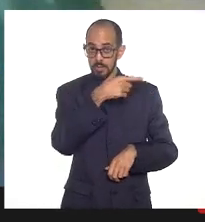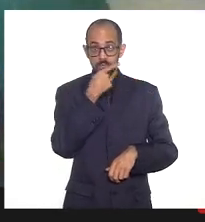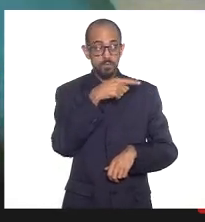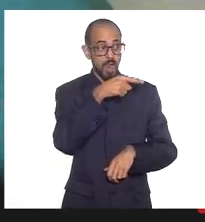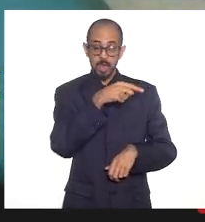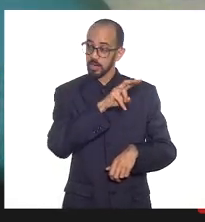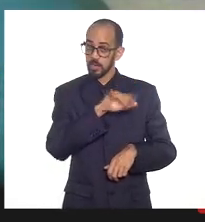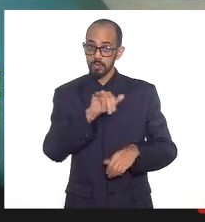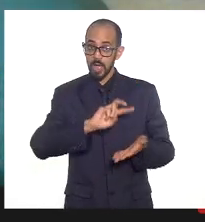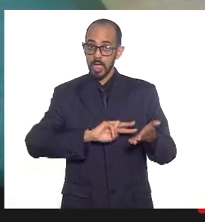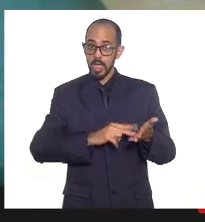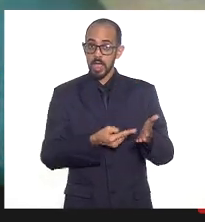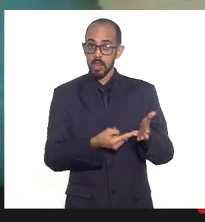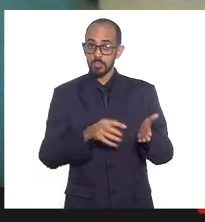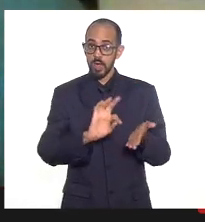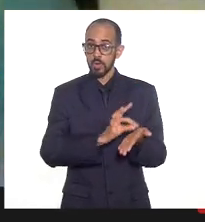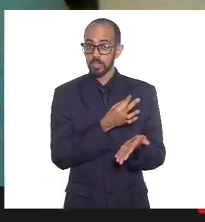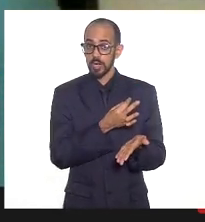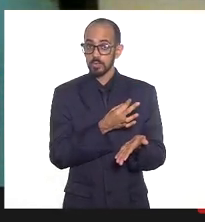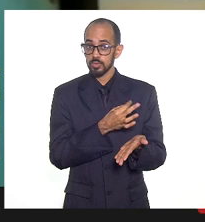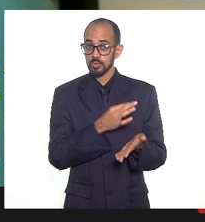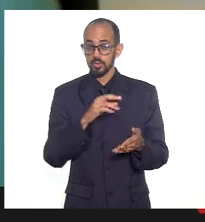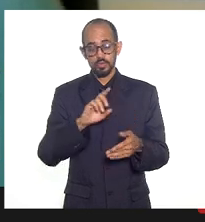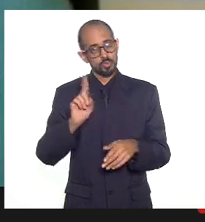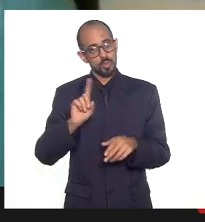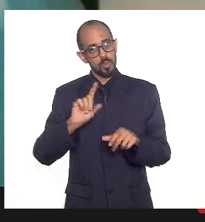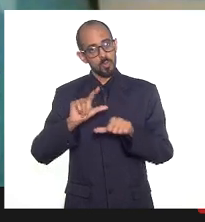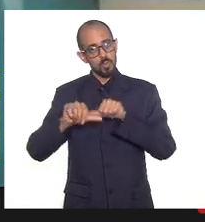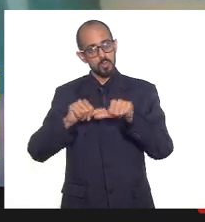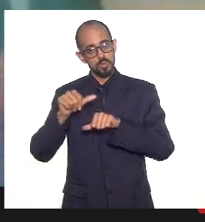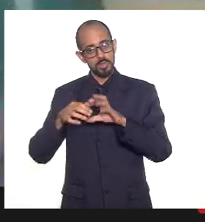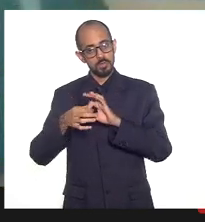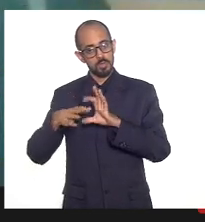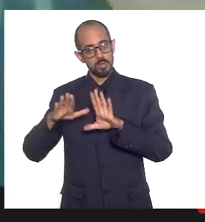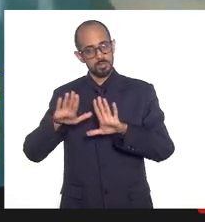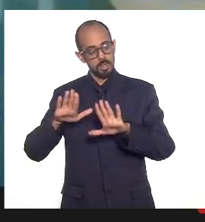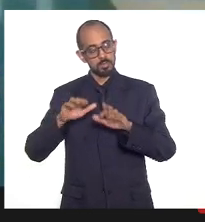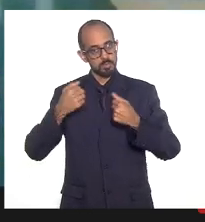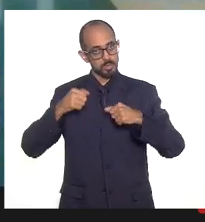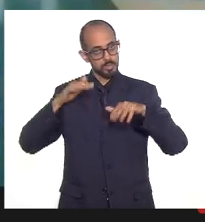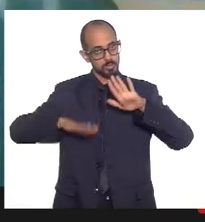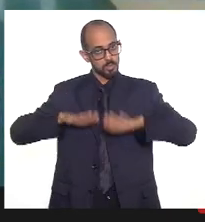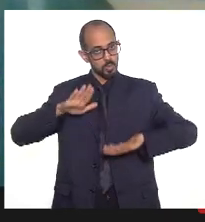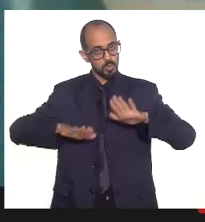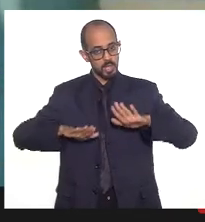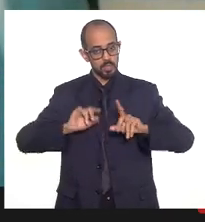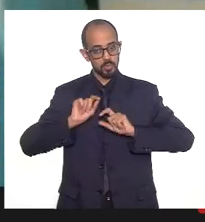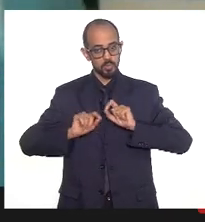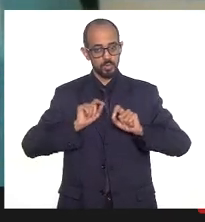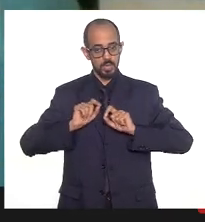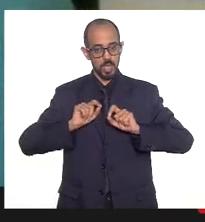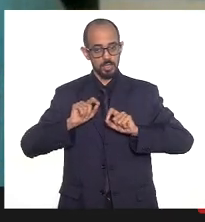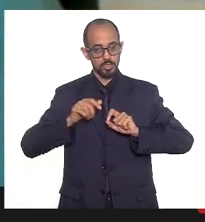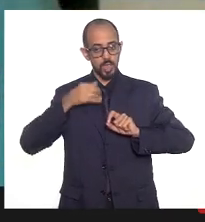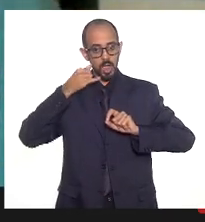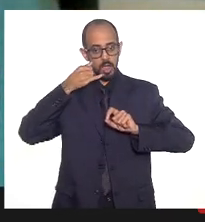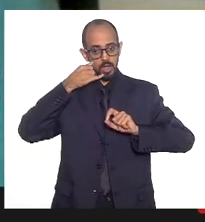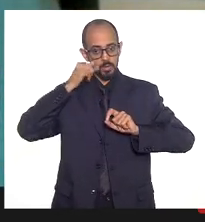Isso muda a nossa questão de democratização? Não. Mas a gente tem que tomar um grande cuidado de não ecoar